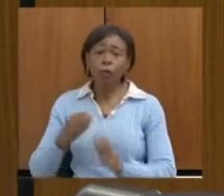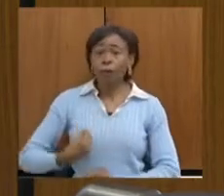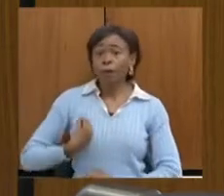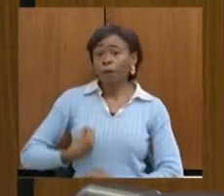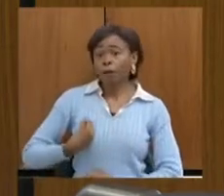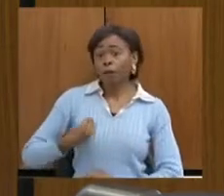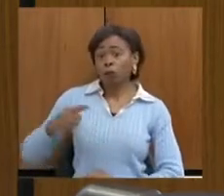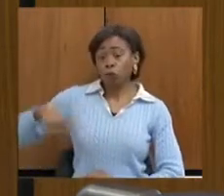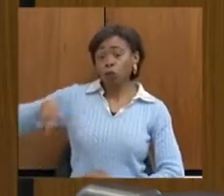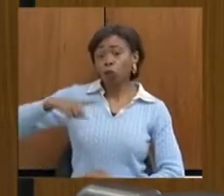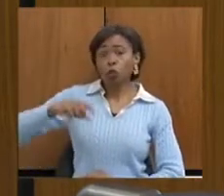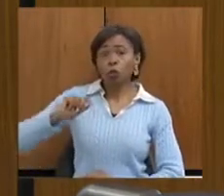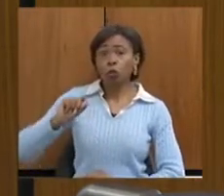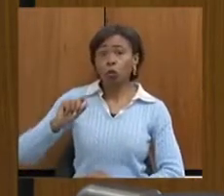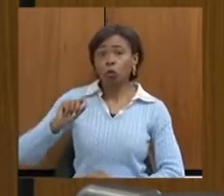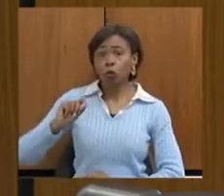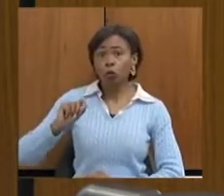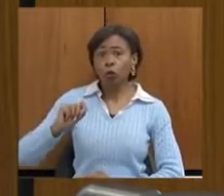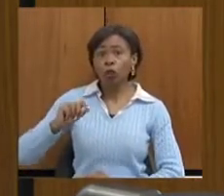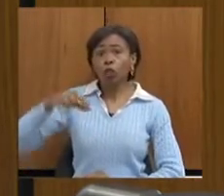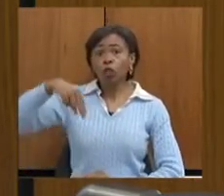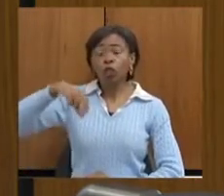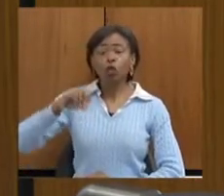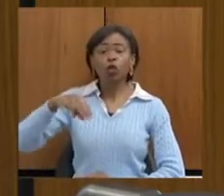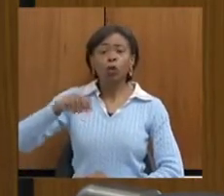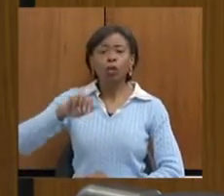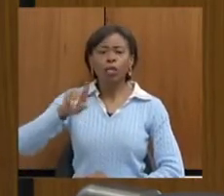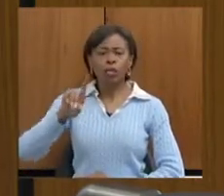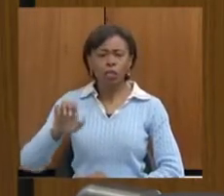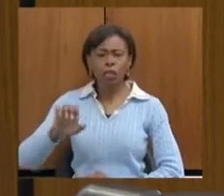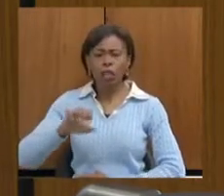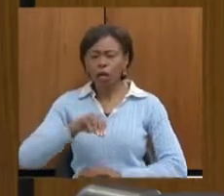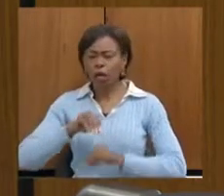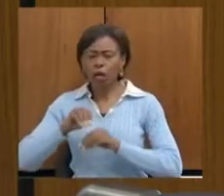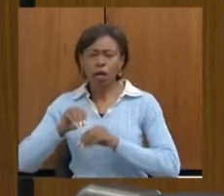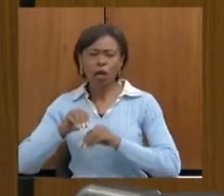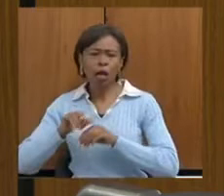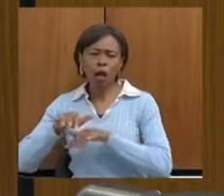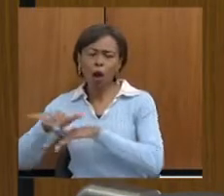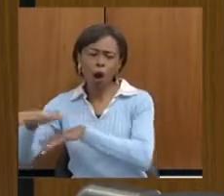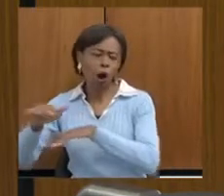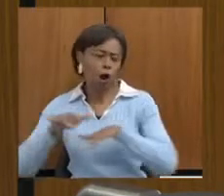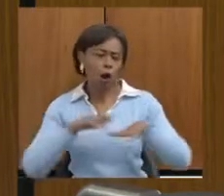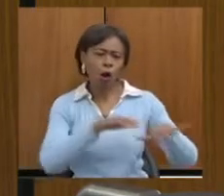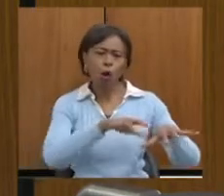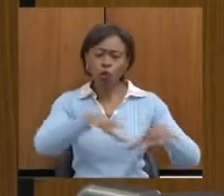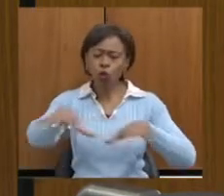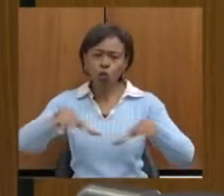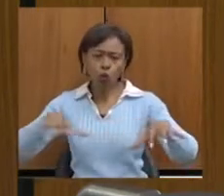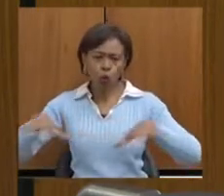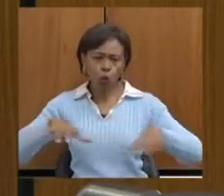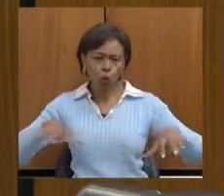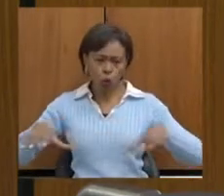sendo anti-mode seminômade né dividido em vários grupos e esses tipos deslocando né